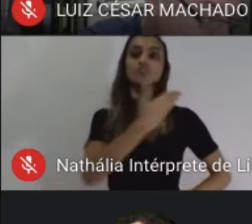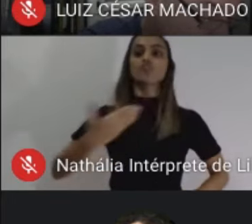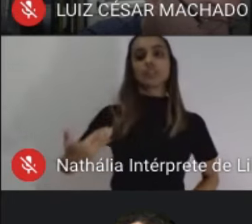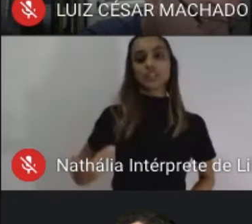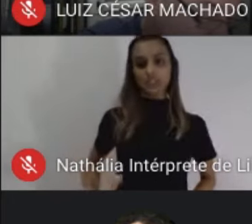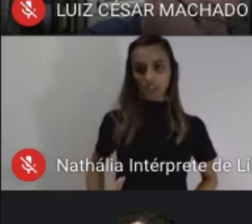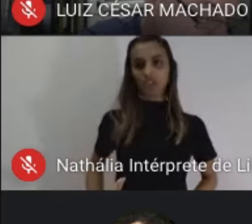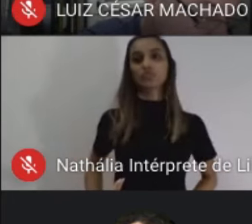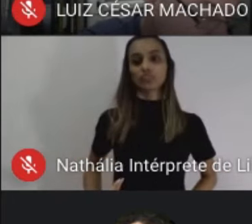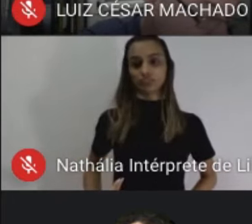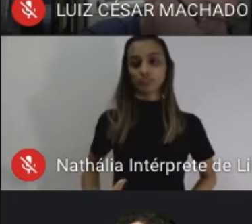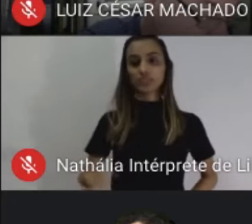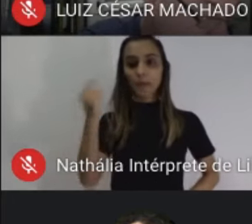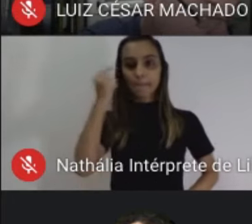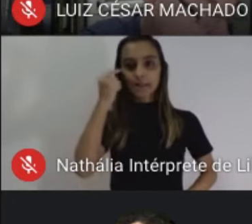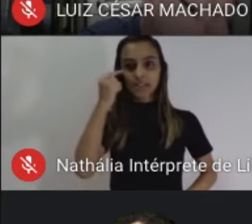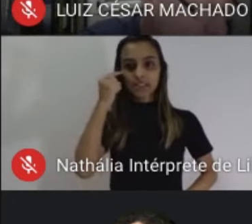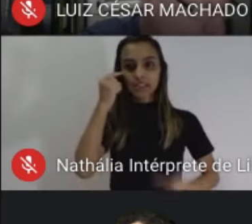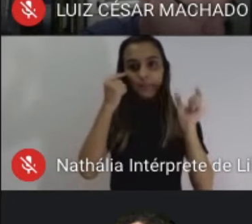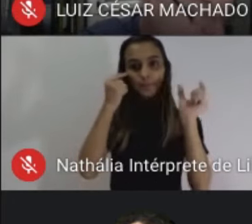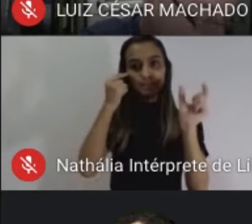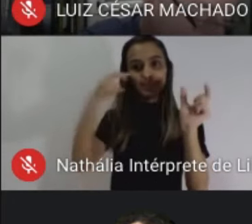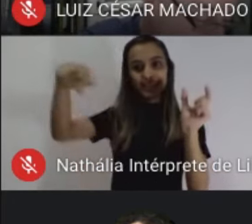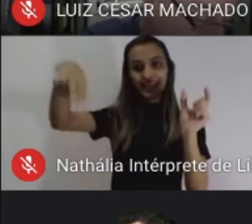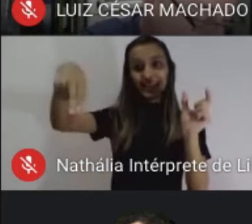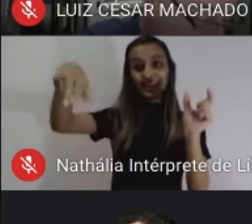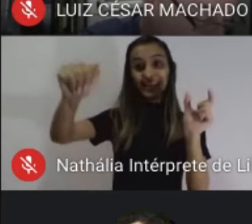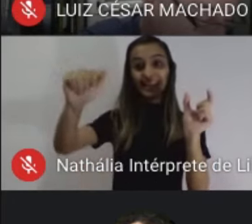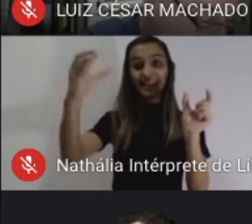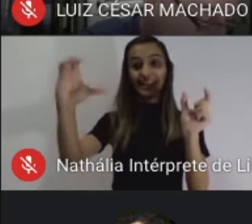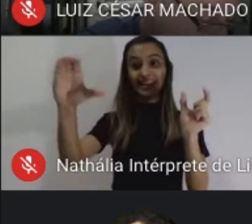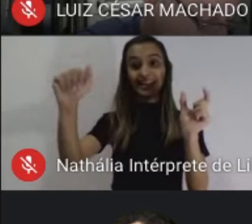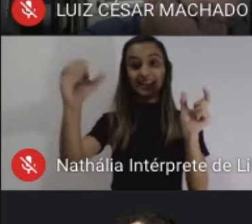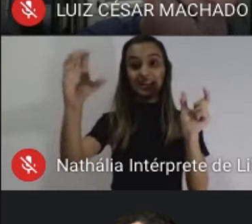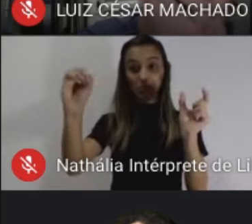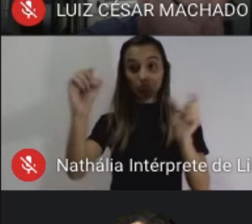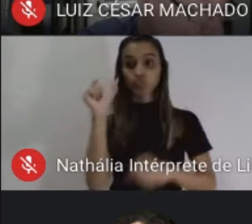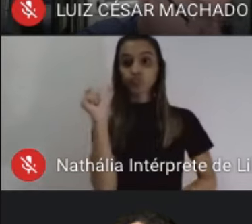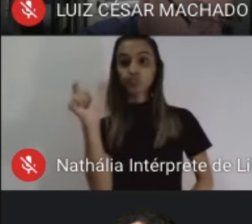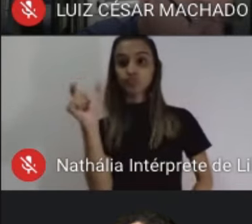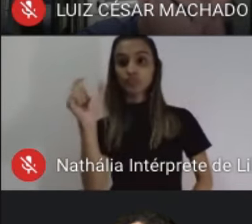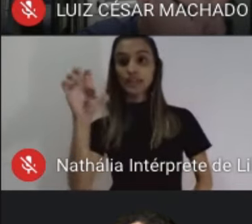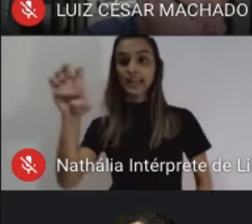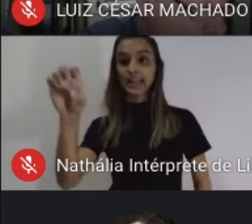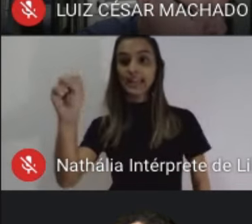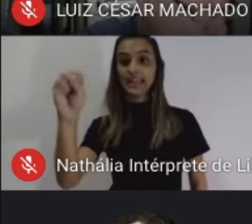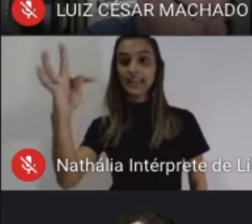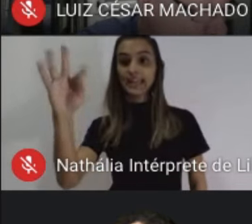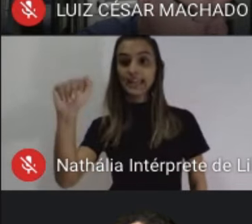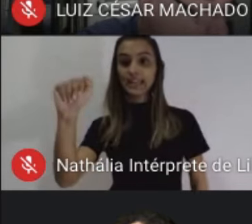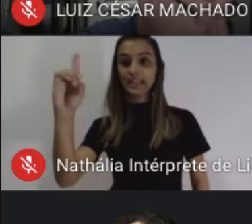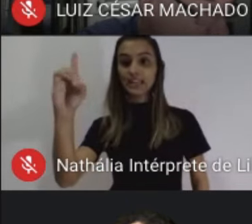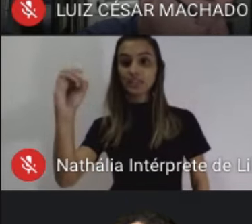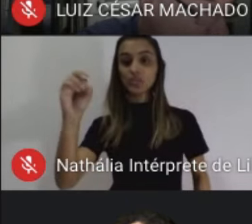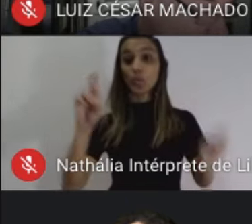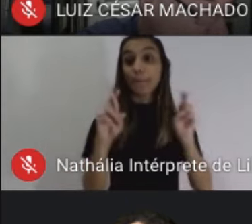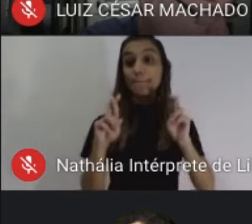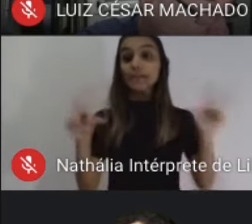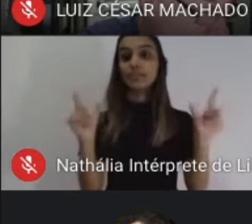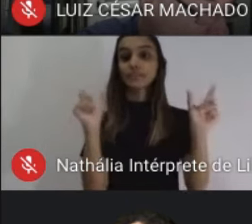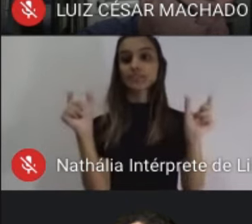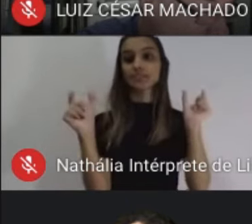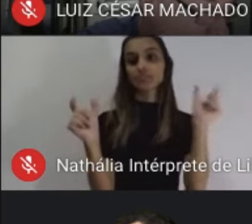de Estado no sentido que o Estado é um ente objetivo, ele existe, inclusive, para fins específicos, tem personalidade jurídica, você vê